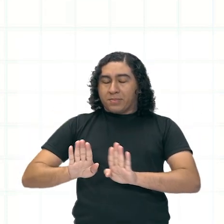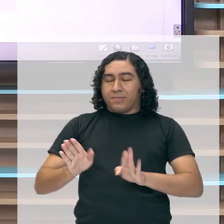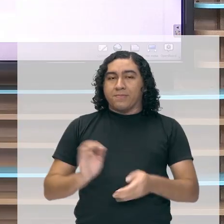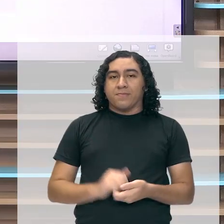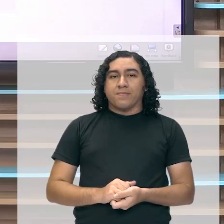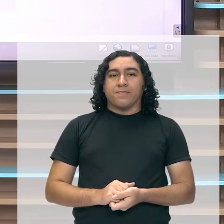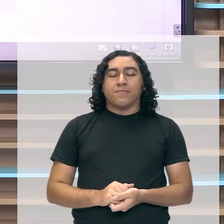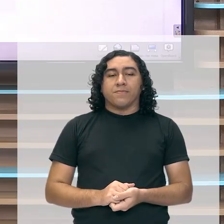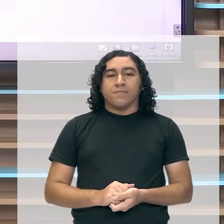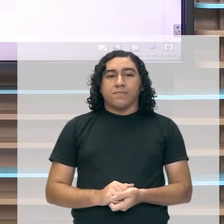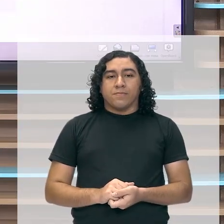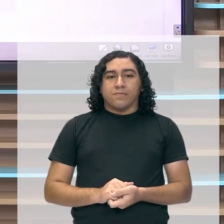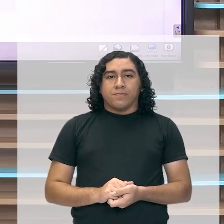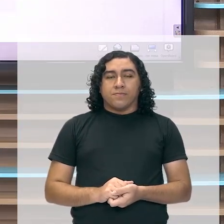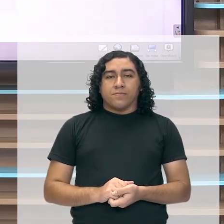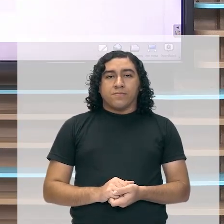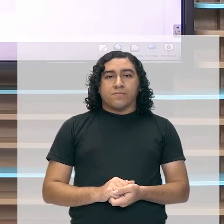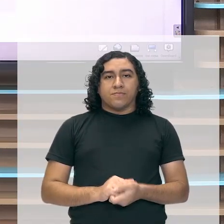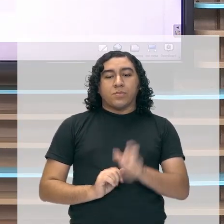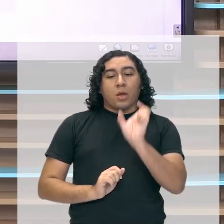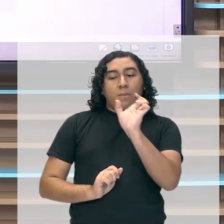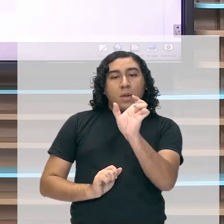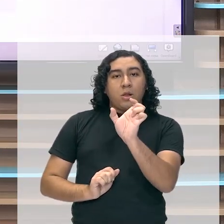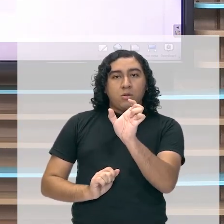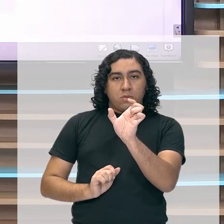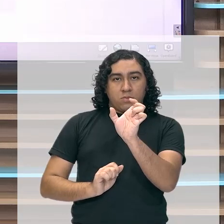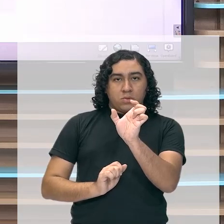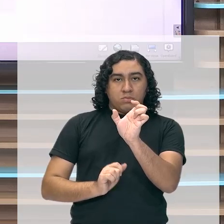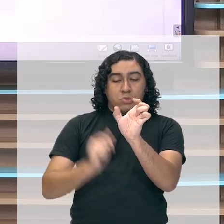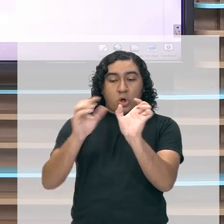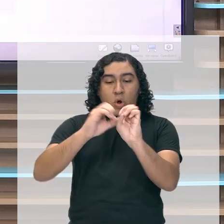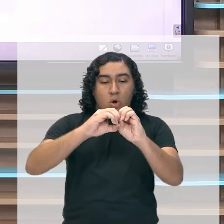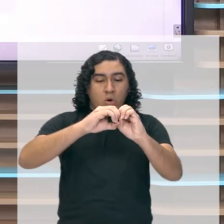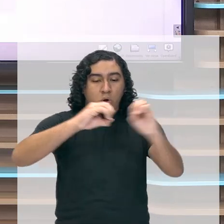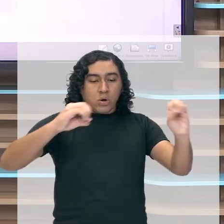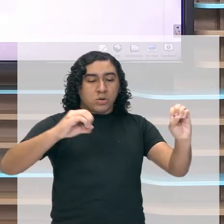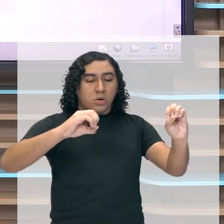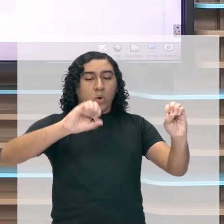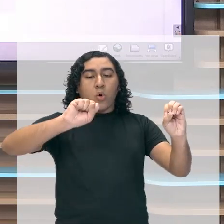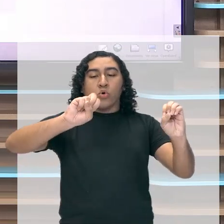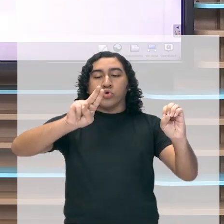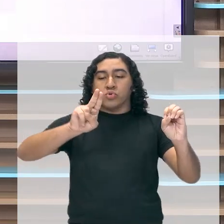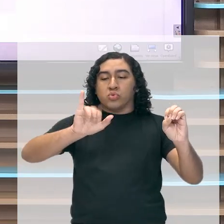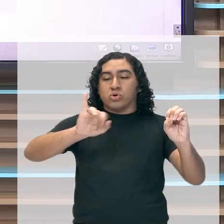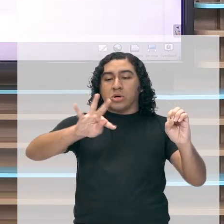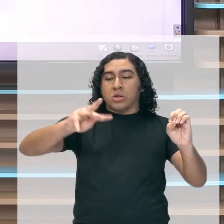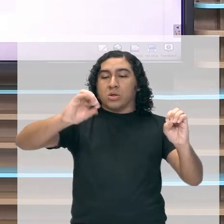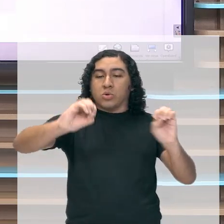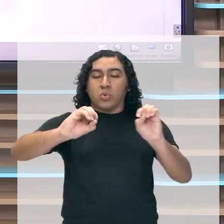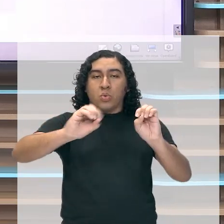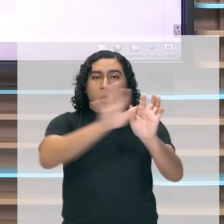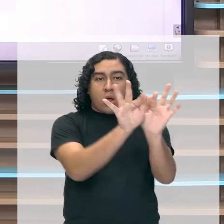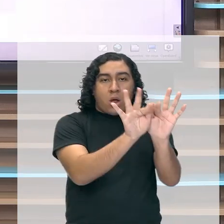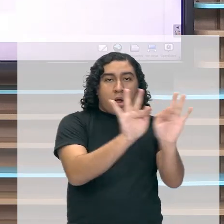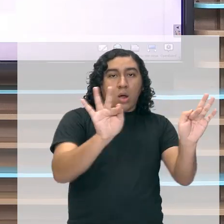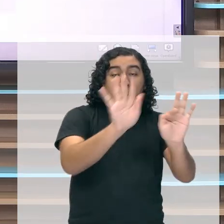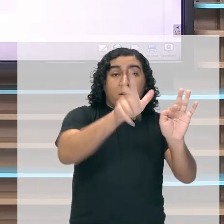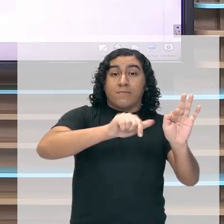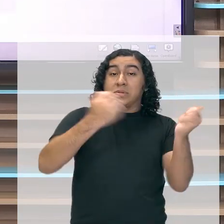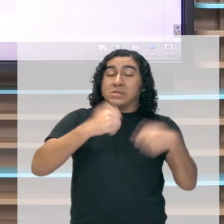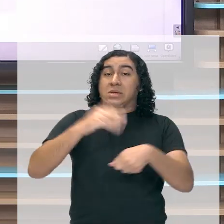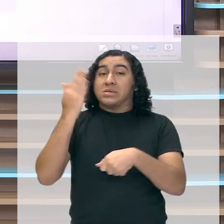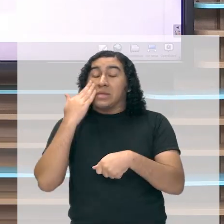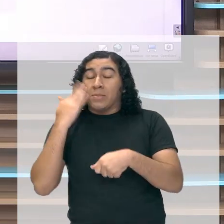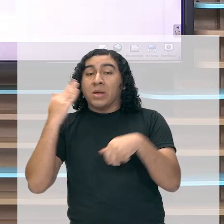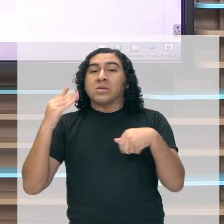comigo. Pessoal, o núcleo do sujeito é um item muito importante para que você possa classificar